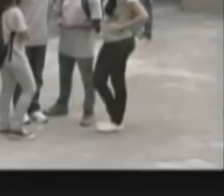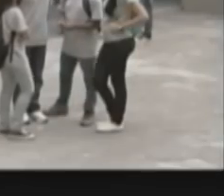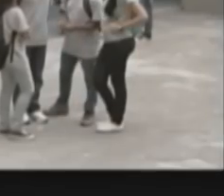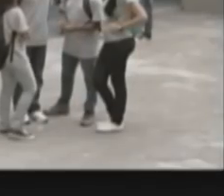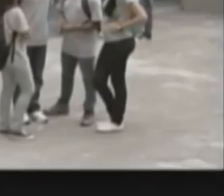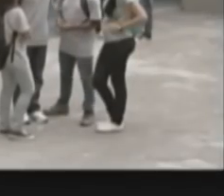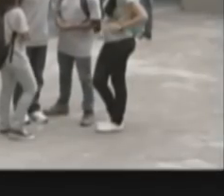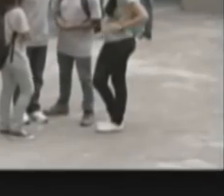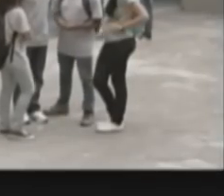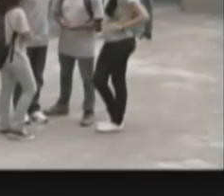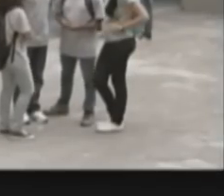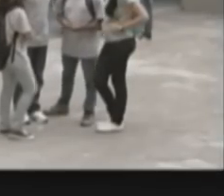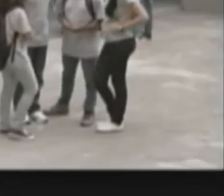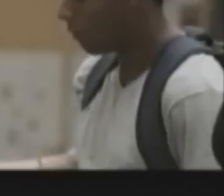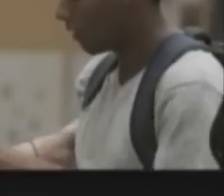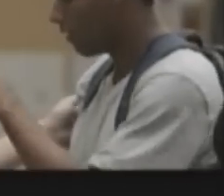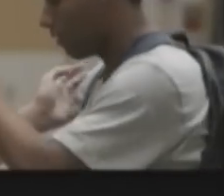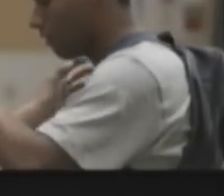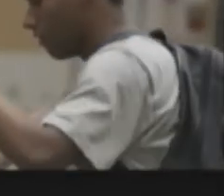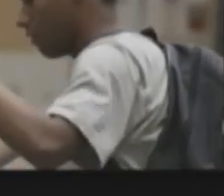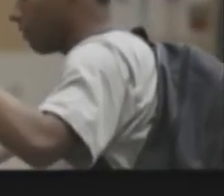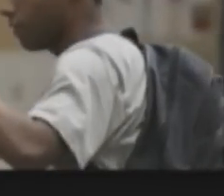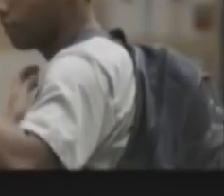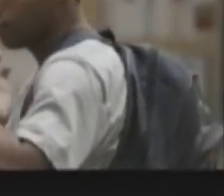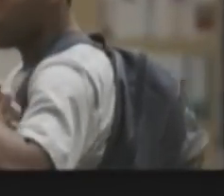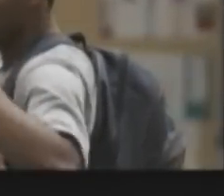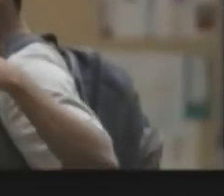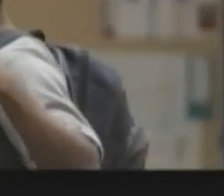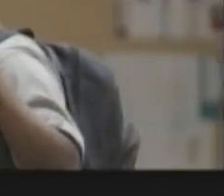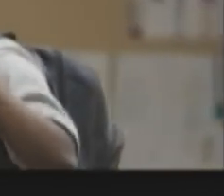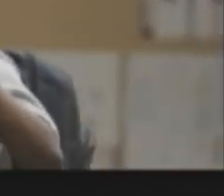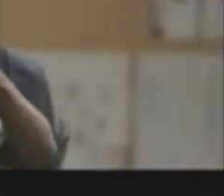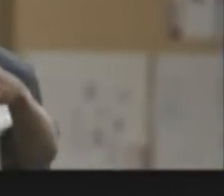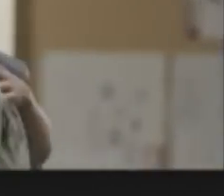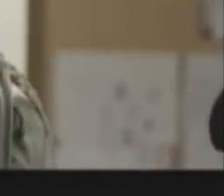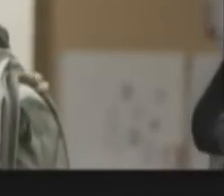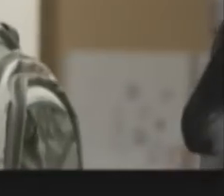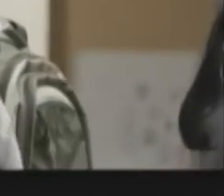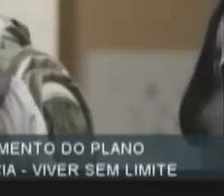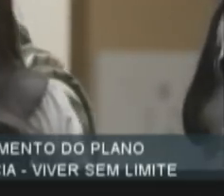dia? Pátio escolar, rapaz cego entre outros alunos.